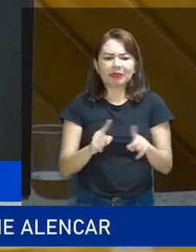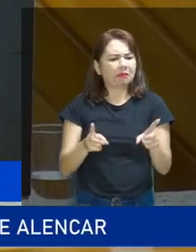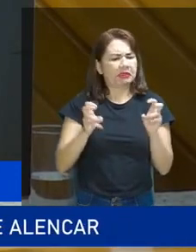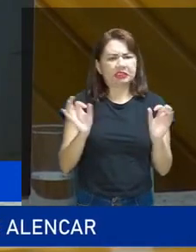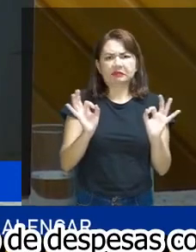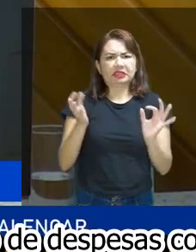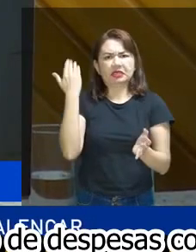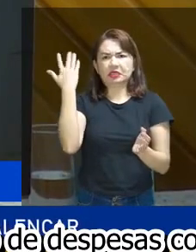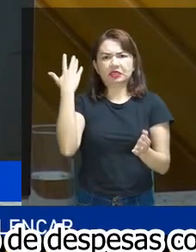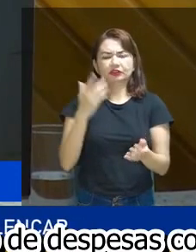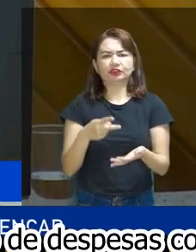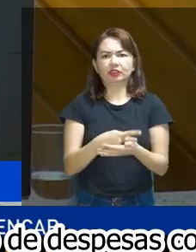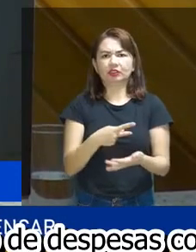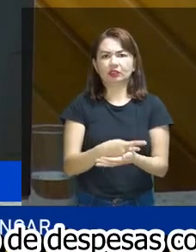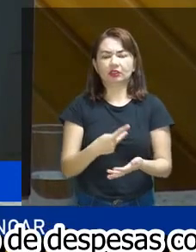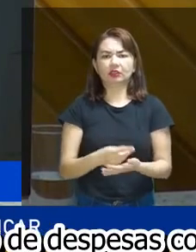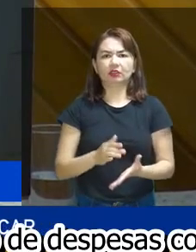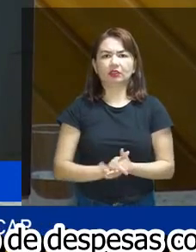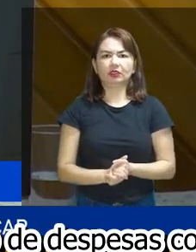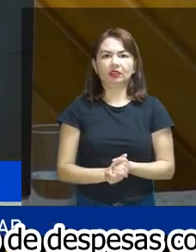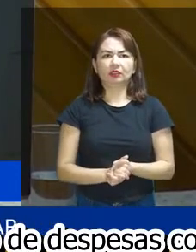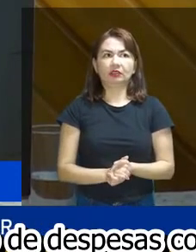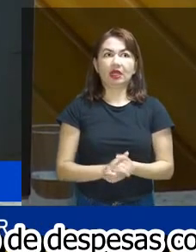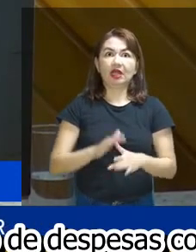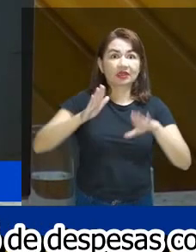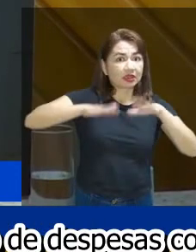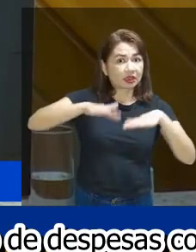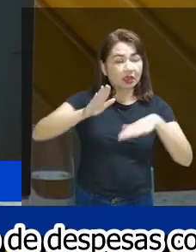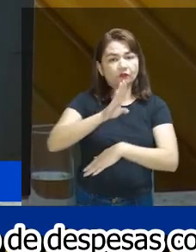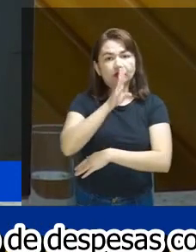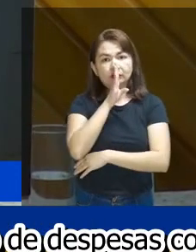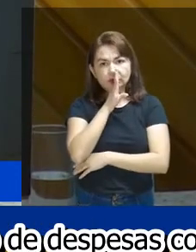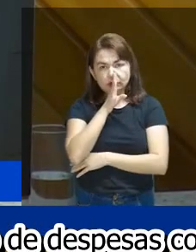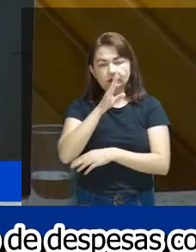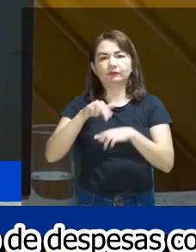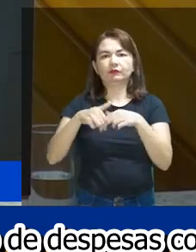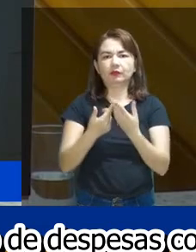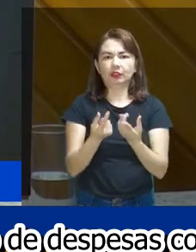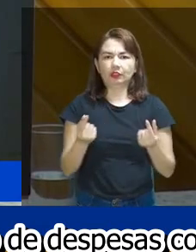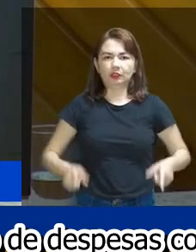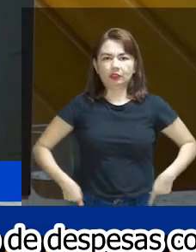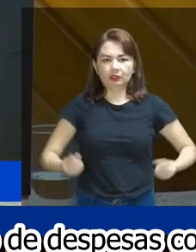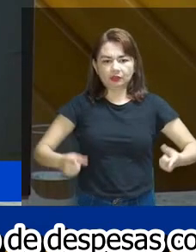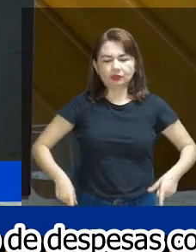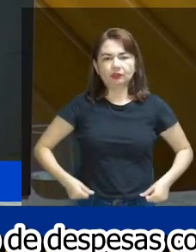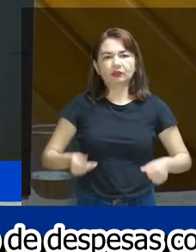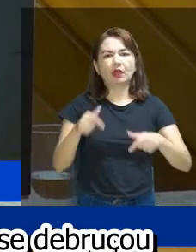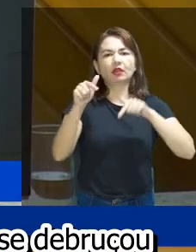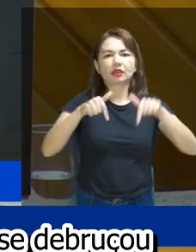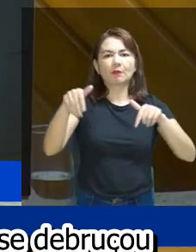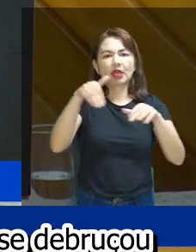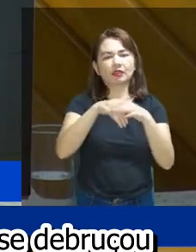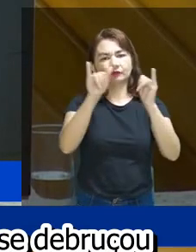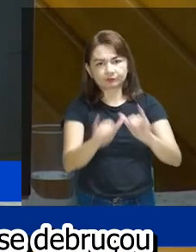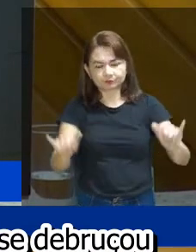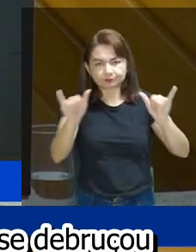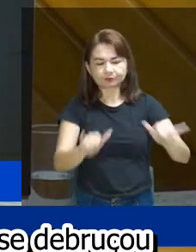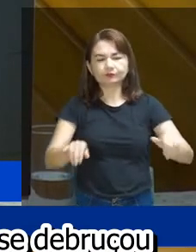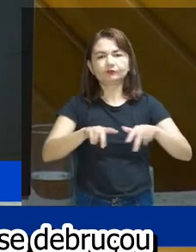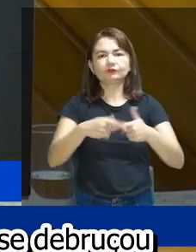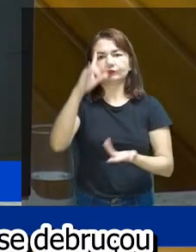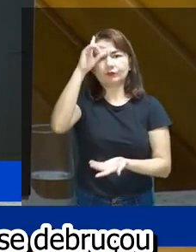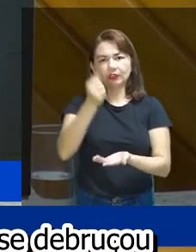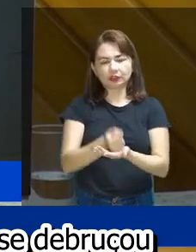época. No que se refere à suposta omissão acerca da comprovação de despesas com serviço de militância, a